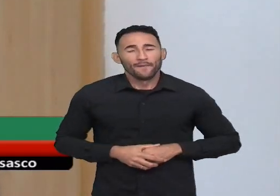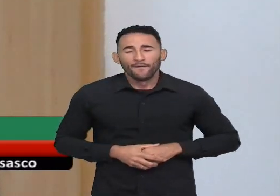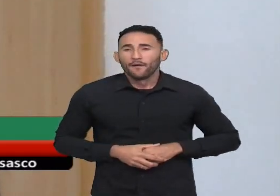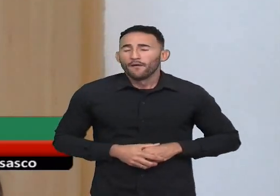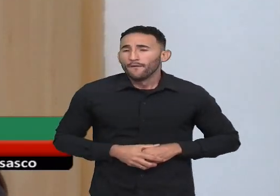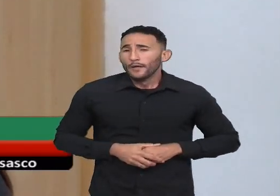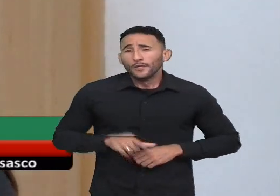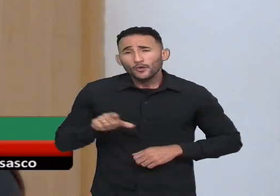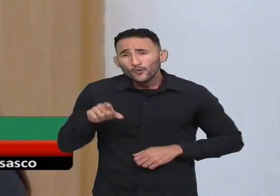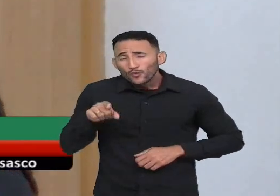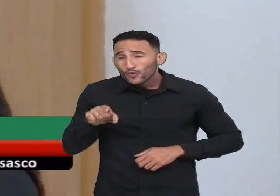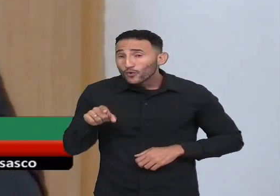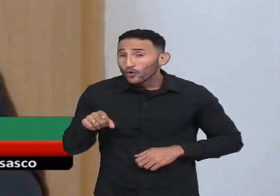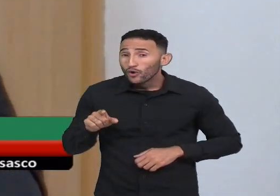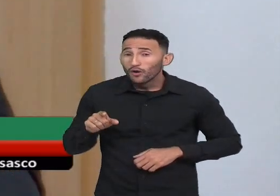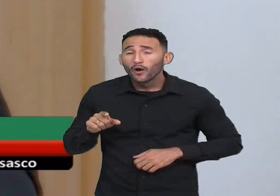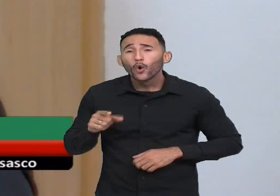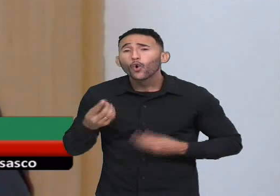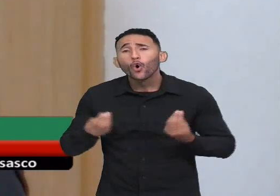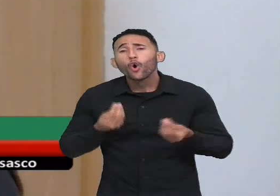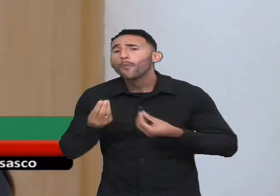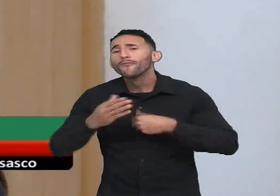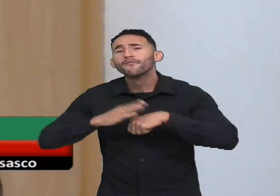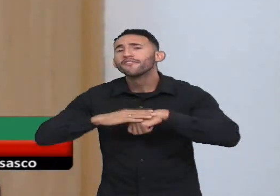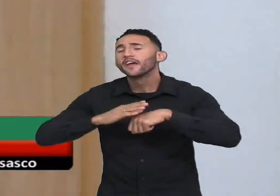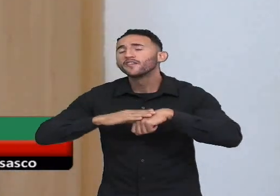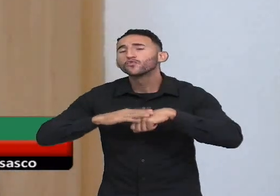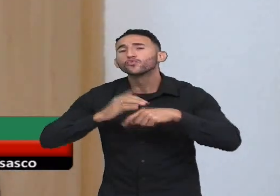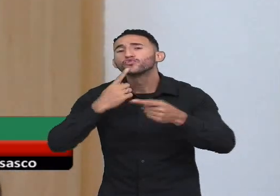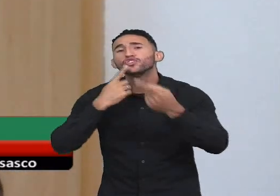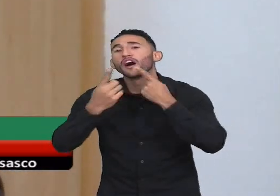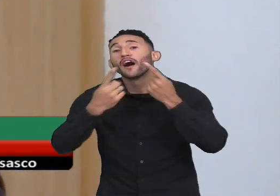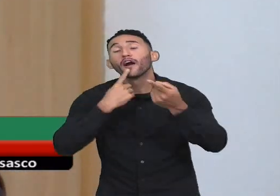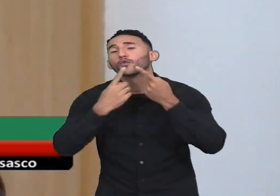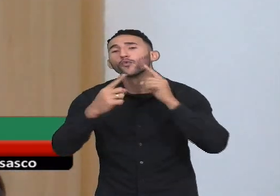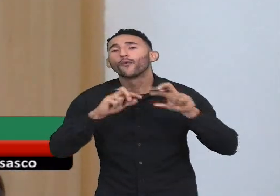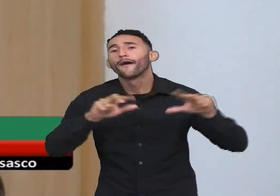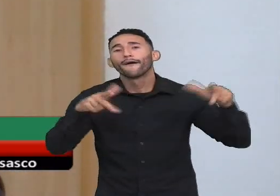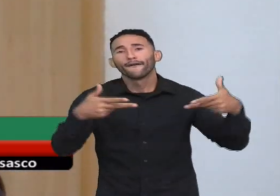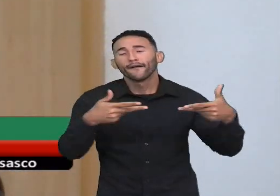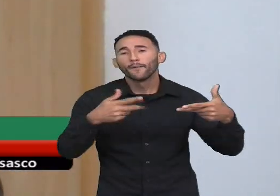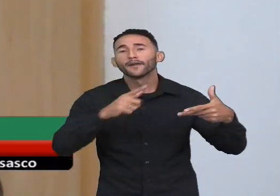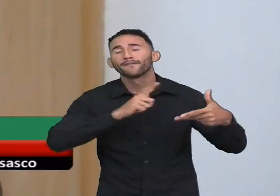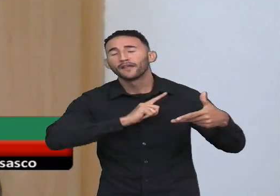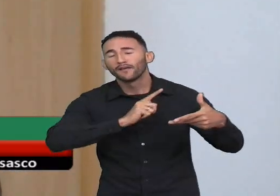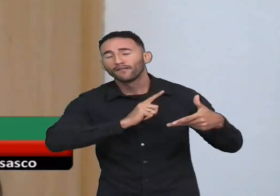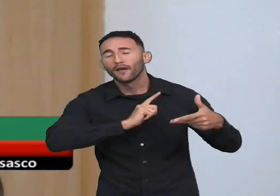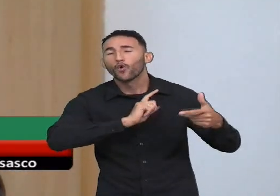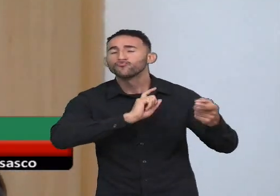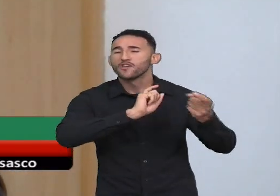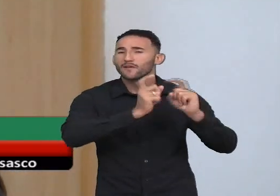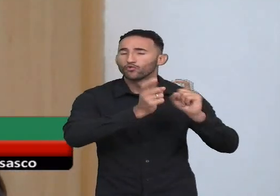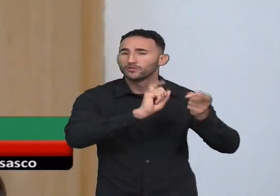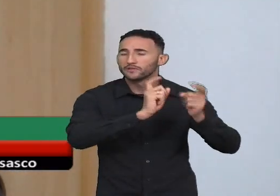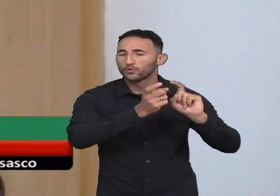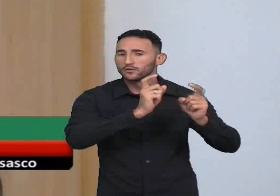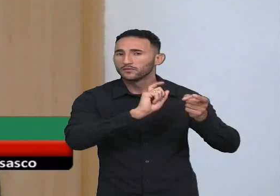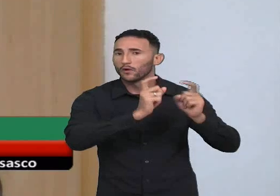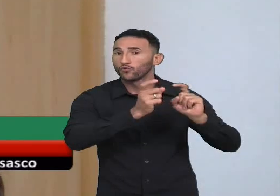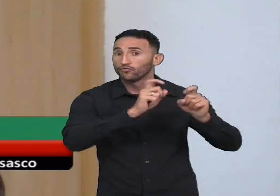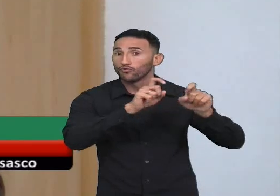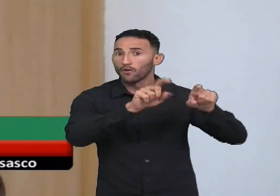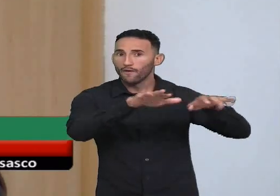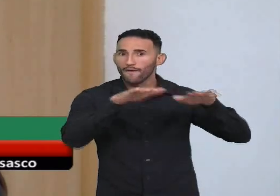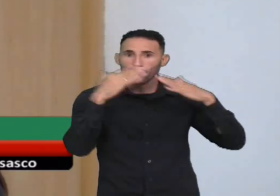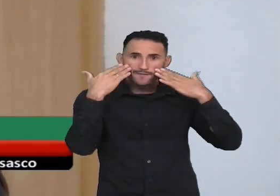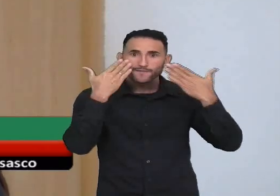tudo isso foi construído com diálogo com a Câmara Municipal, em audiência pública, mas, principalmente, com